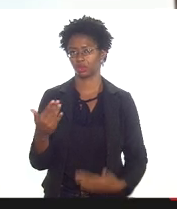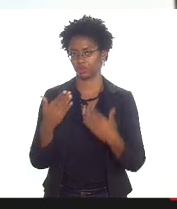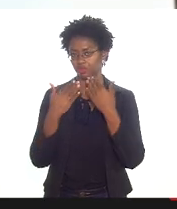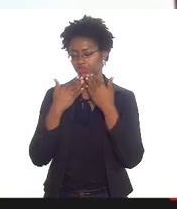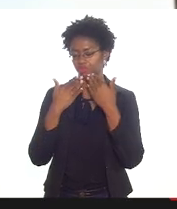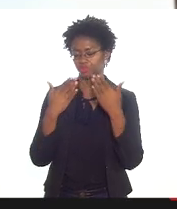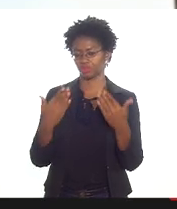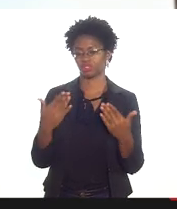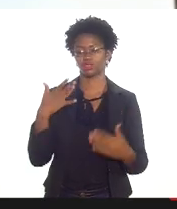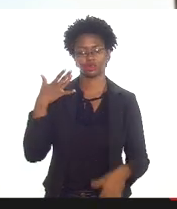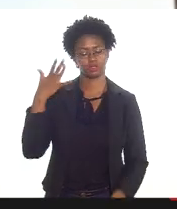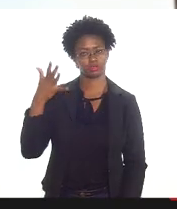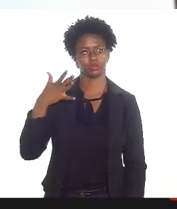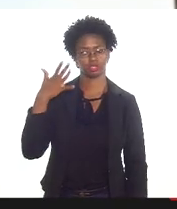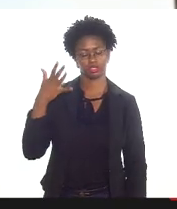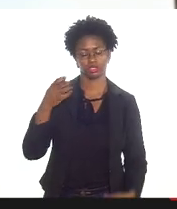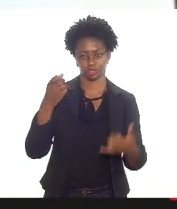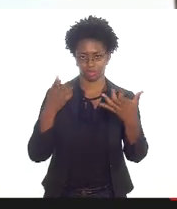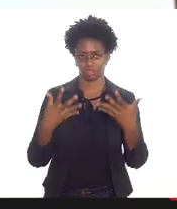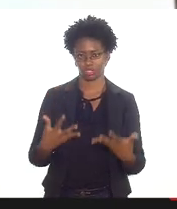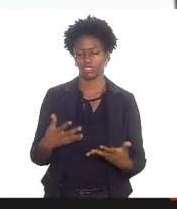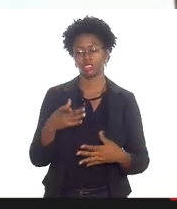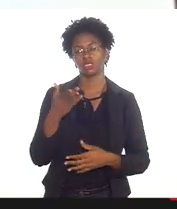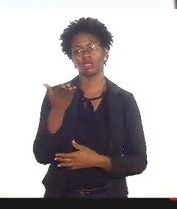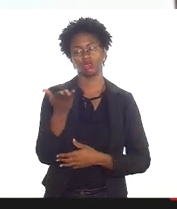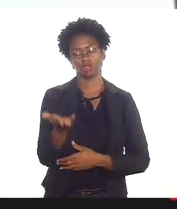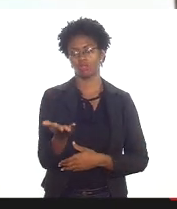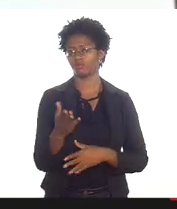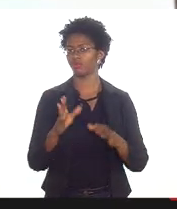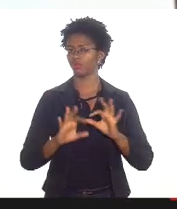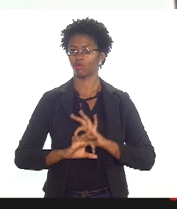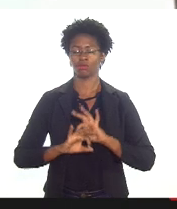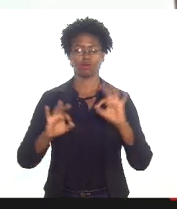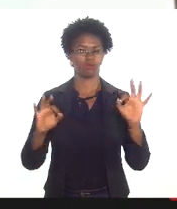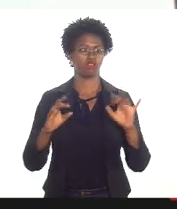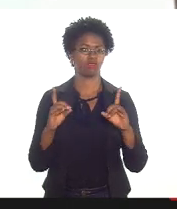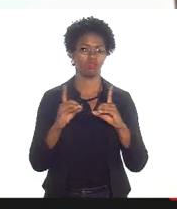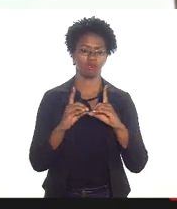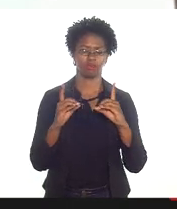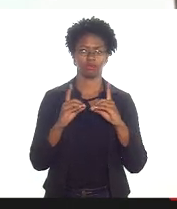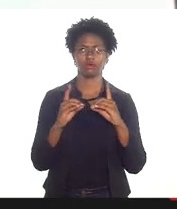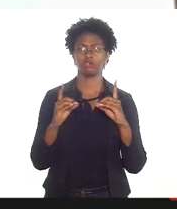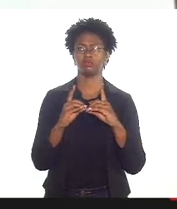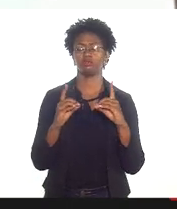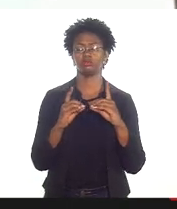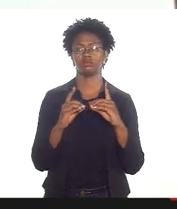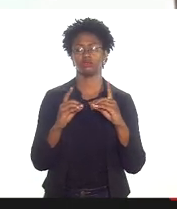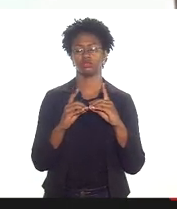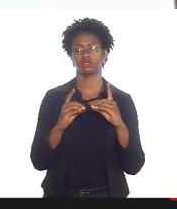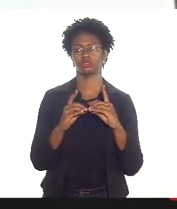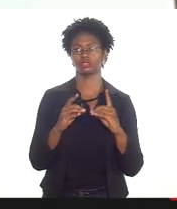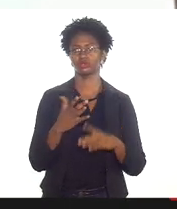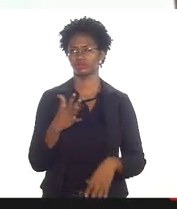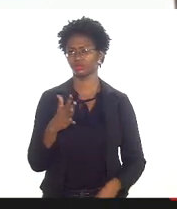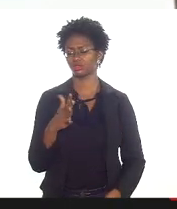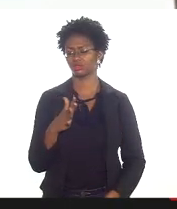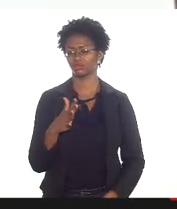exposição foi extremamente didática, de